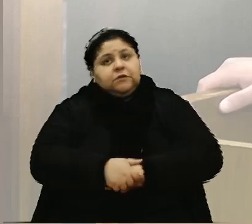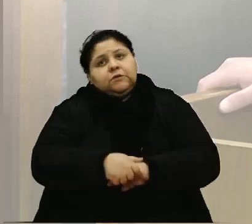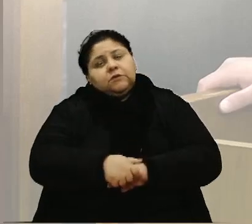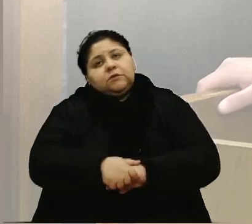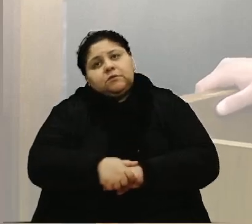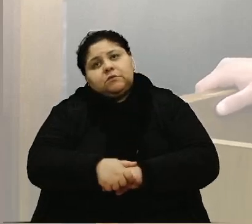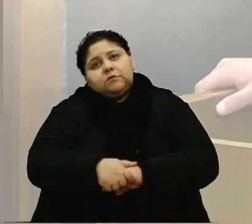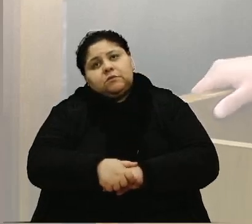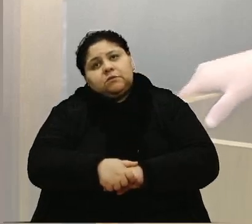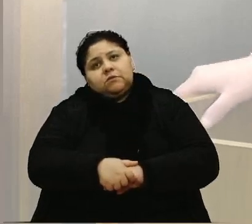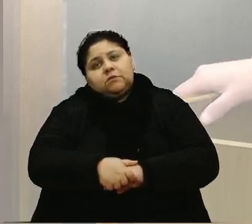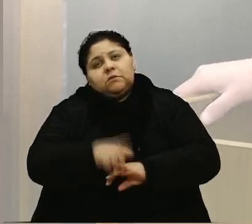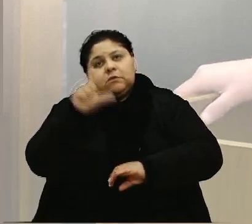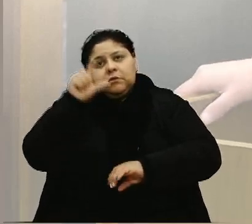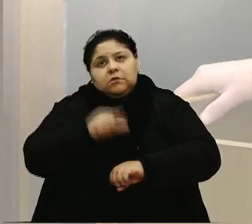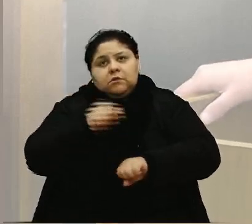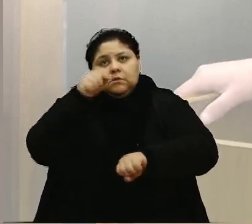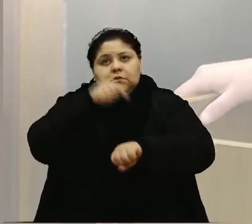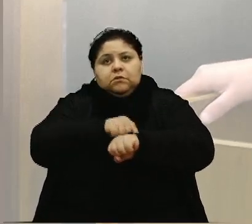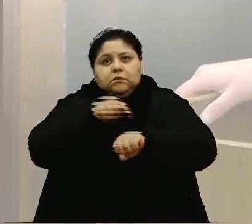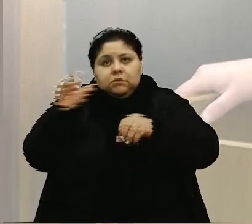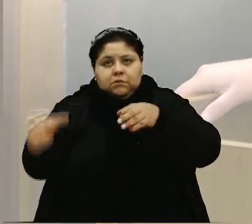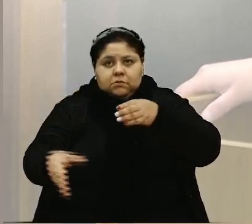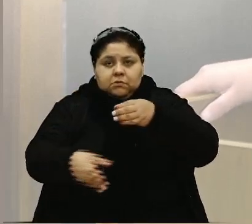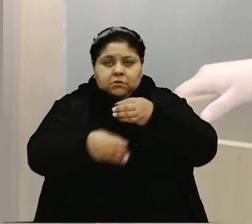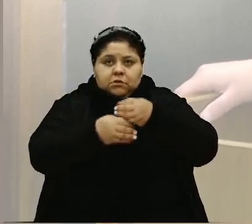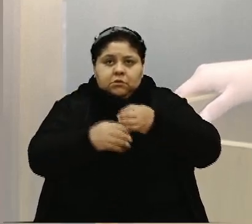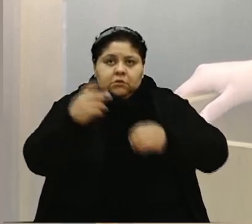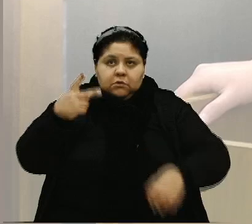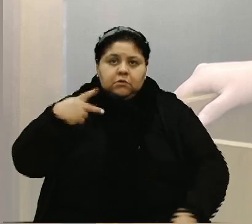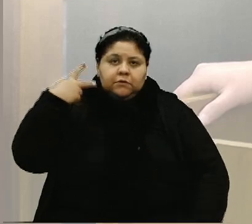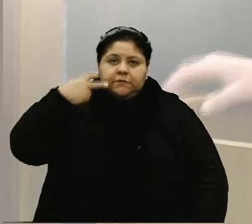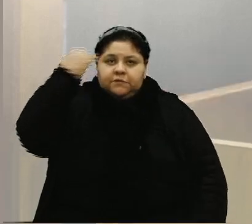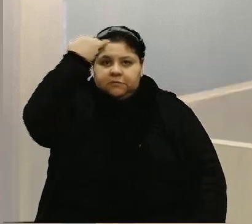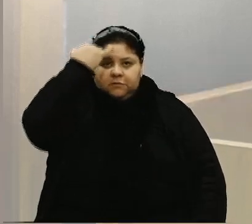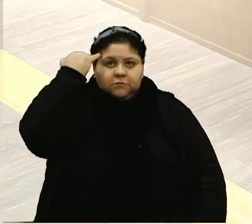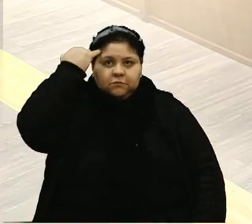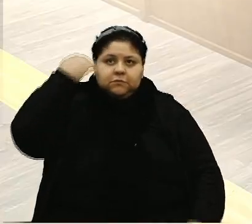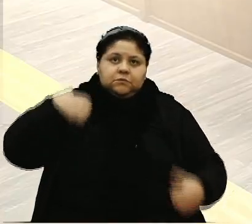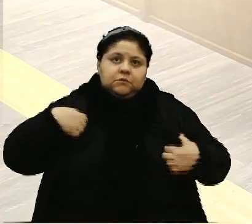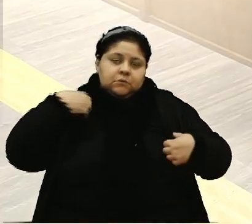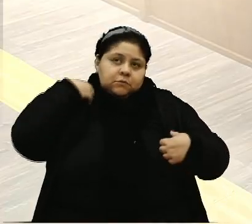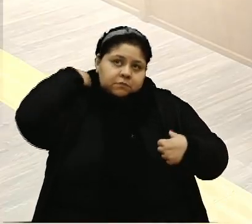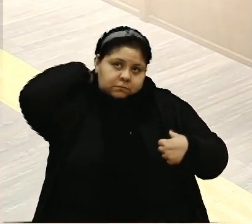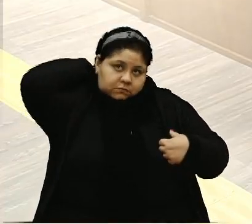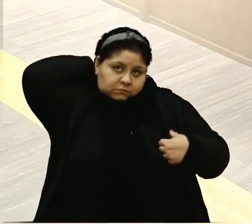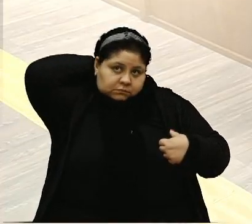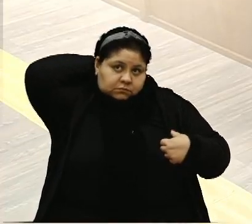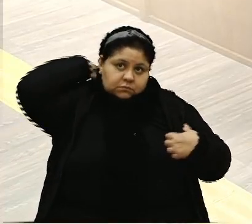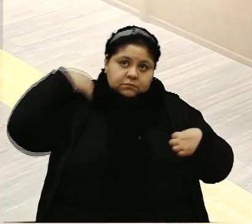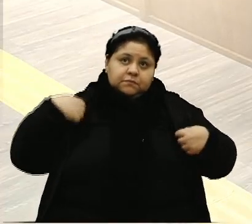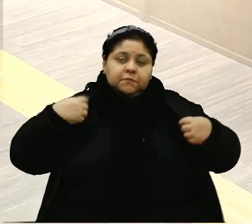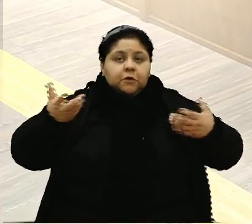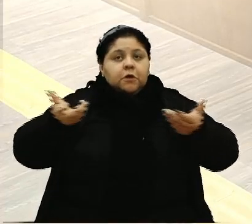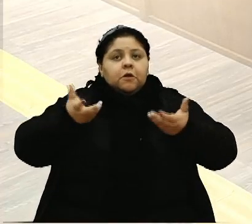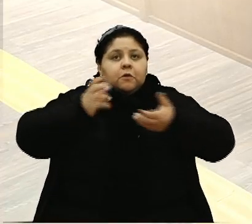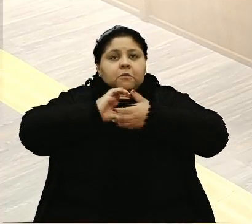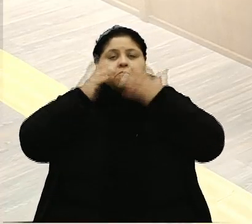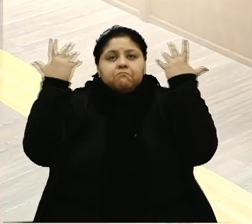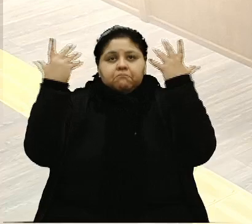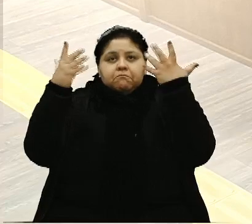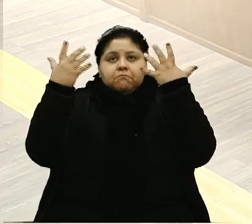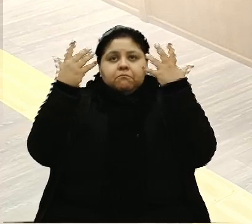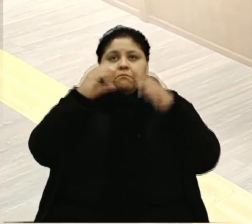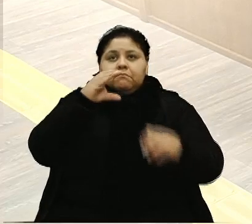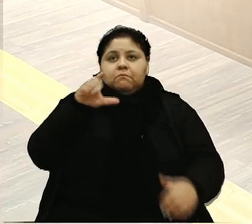Vai ser pouco tempo para ser Deus à parte, mas ser à parte vereador D'Ambrosio. Eu quero saudar aqui o Clayton Monteiro e